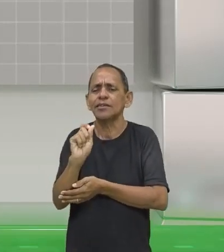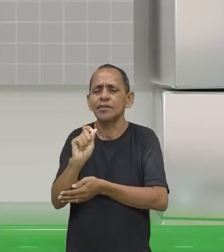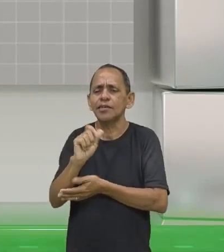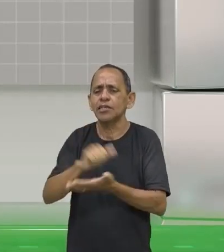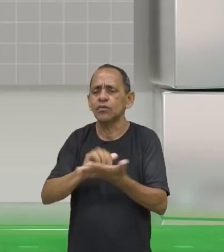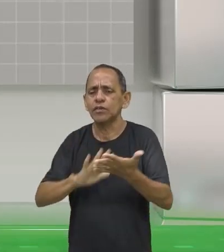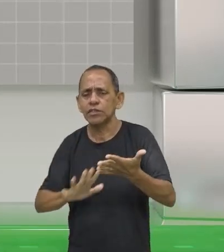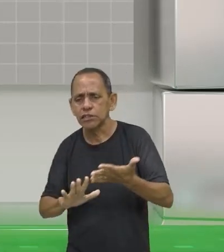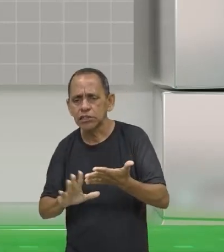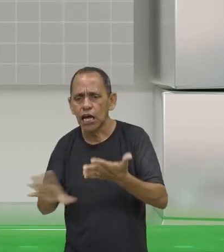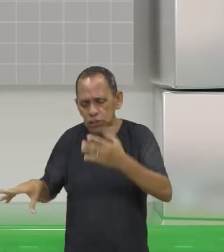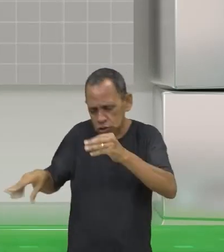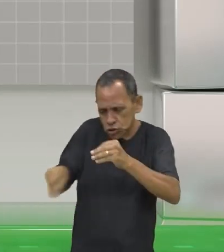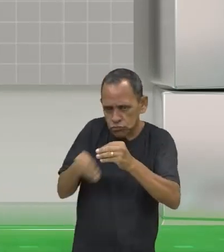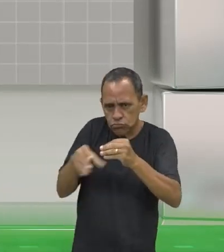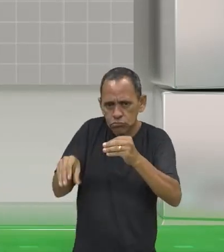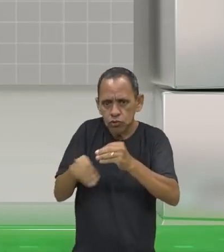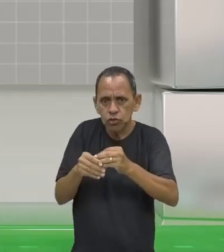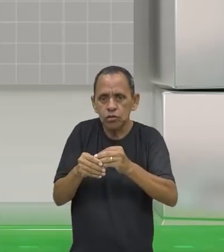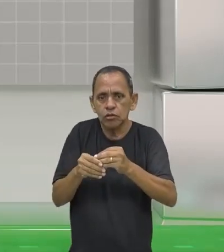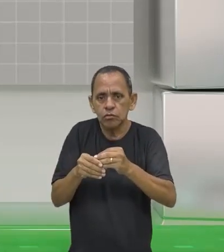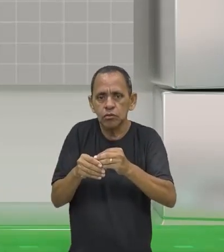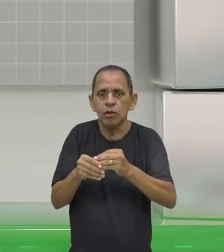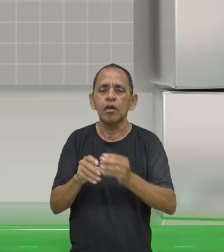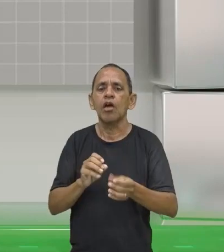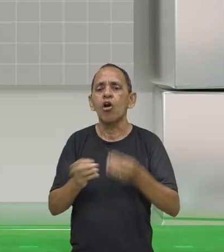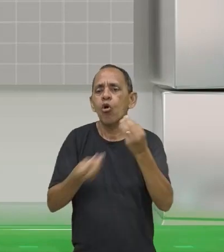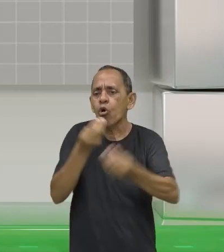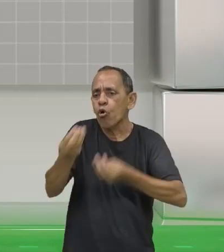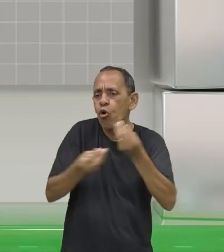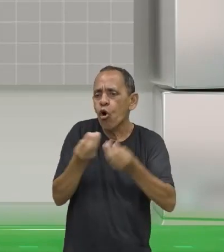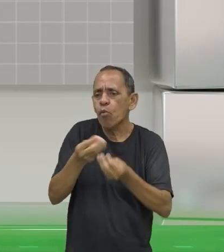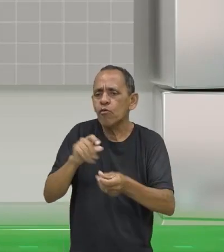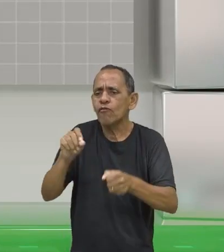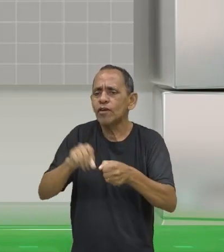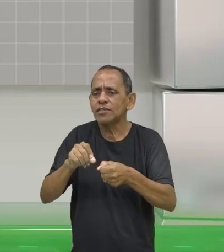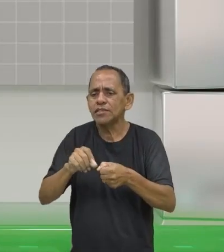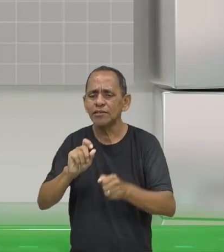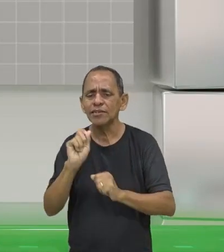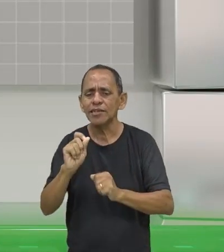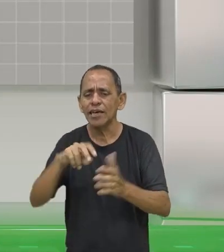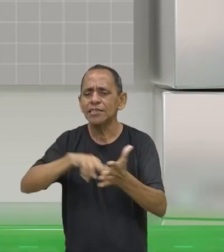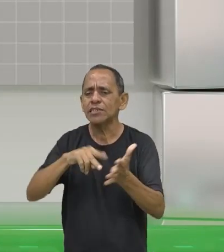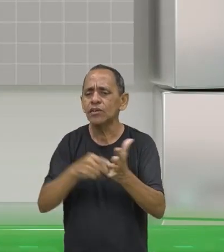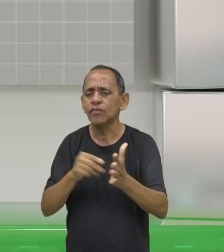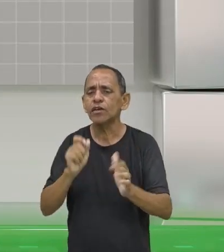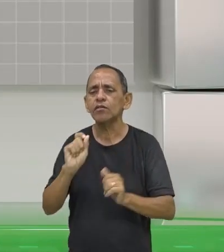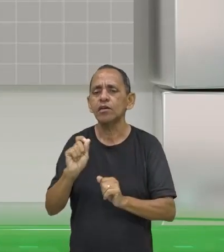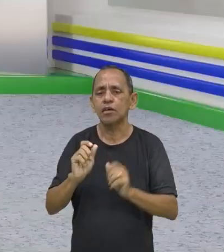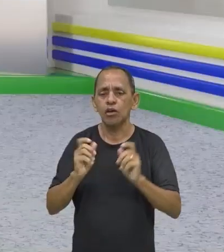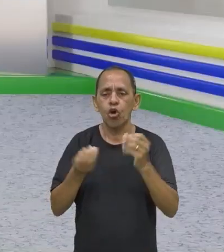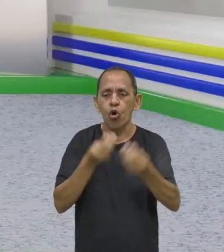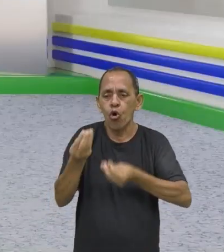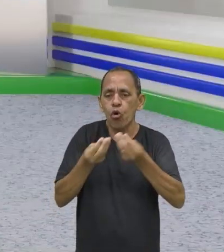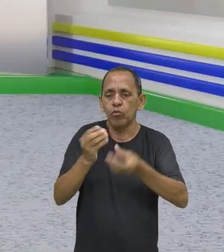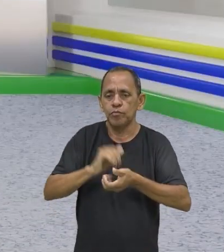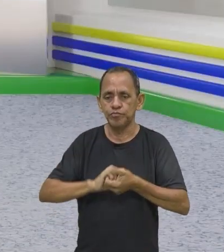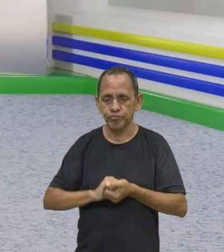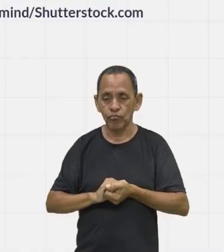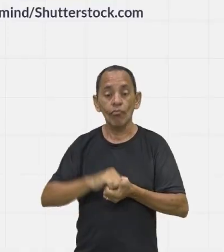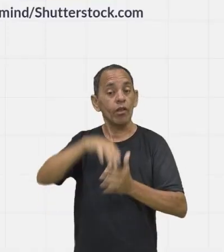Sou eu que aplico para o meu aluno? É eu e meu aluno? E o que é essa atividade complementar? É uma lista